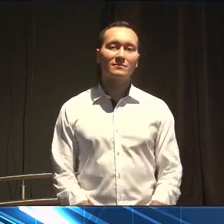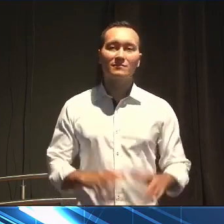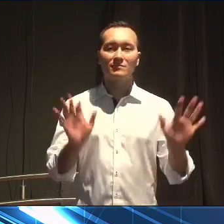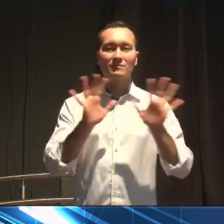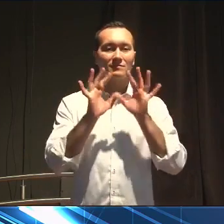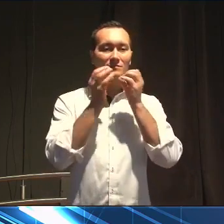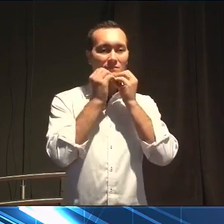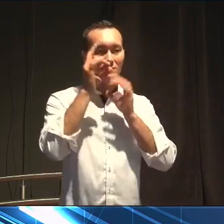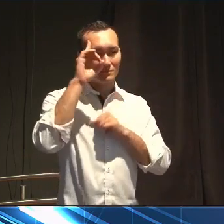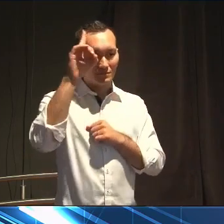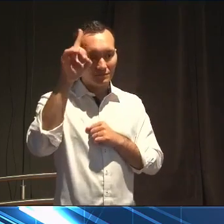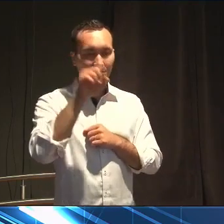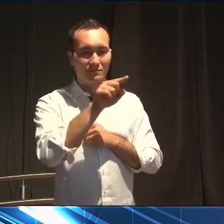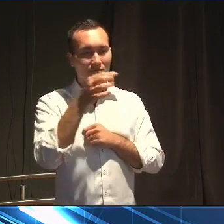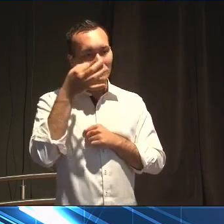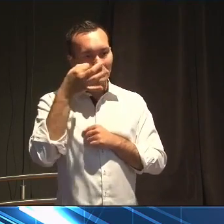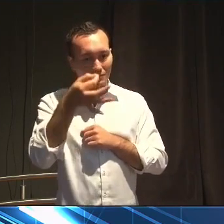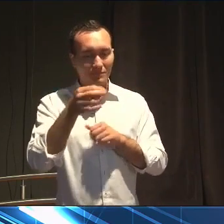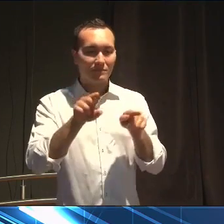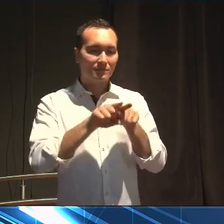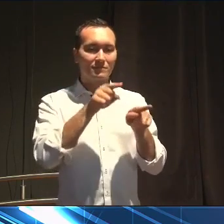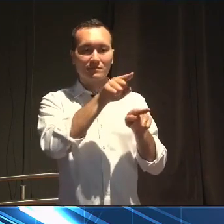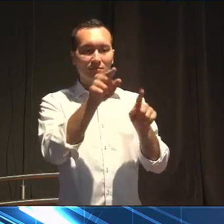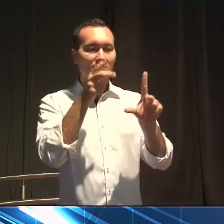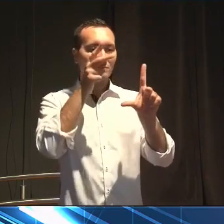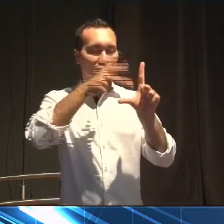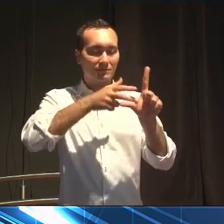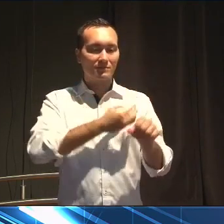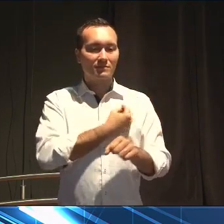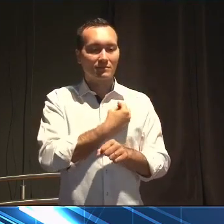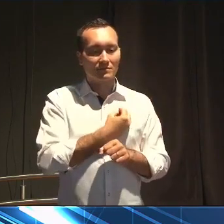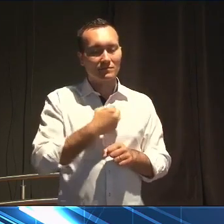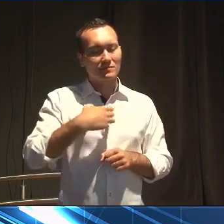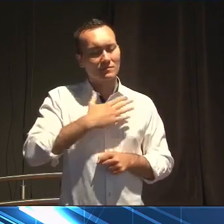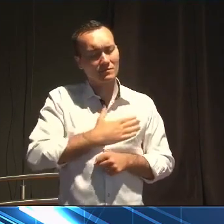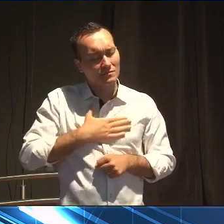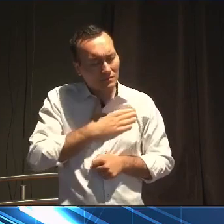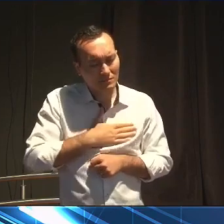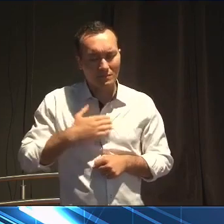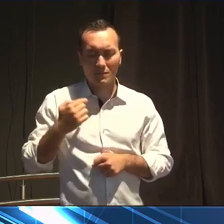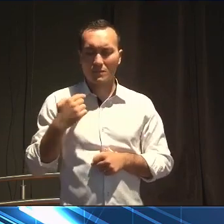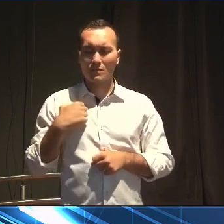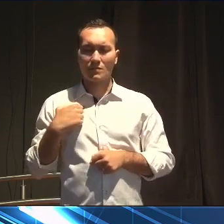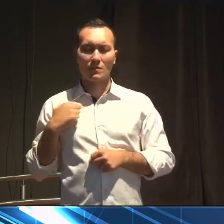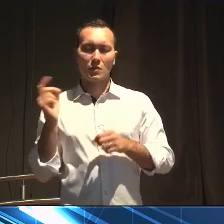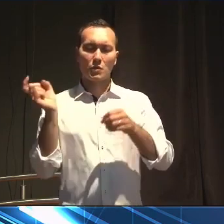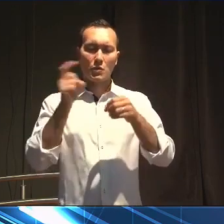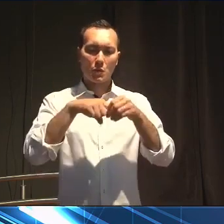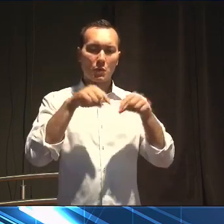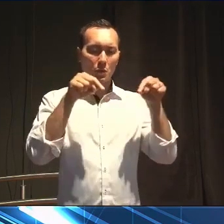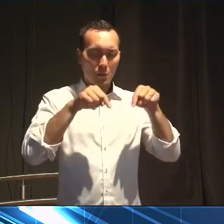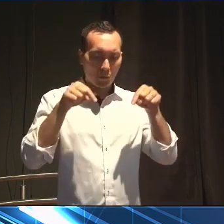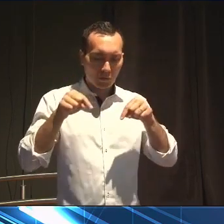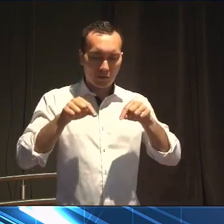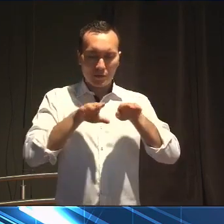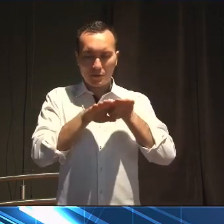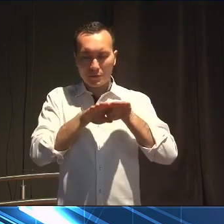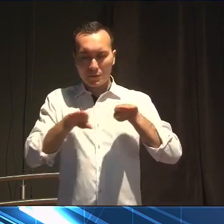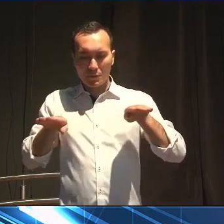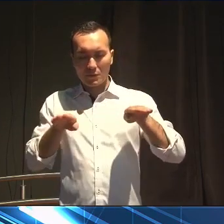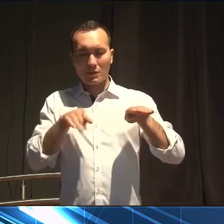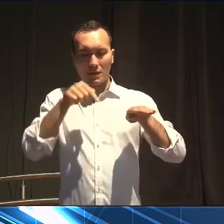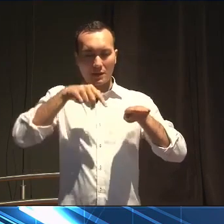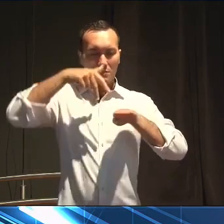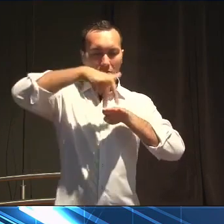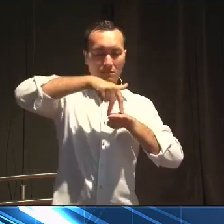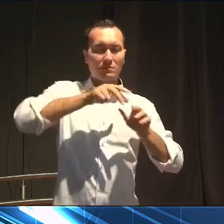Bom dia, pessoal. Para quem está aqui presencial, para quem está online, é um prazer enorme estar de volta presencialmente num palco de TDC. Faz, acho